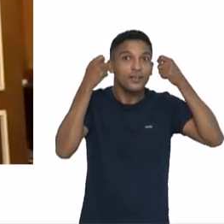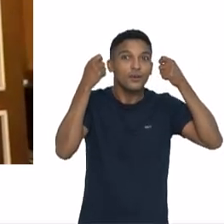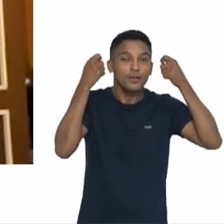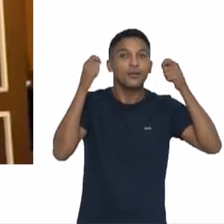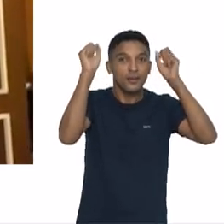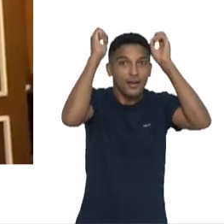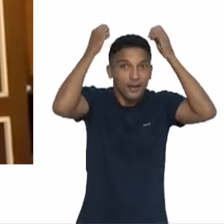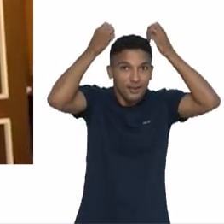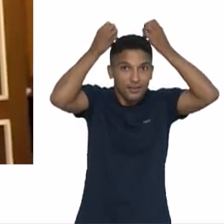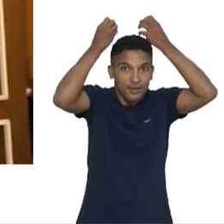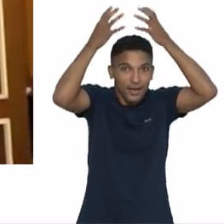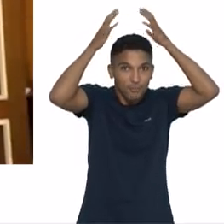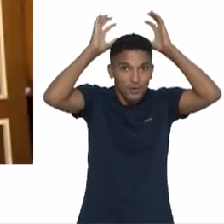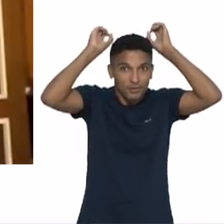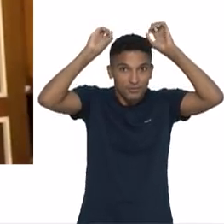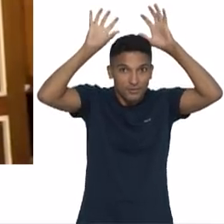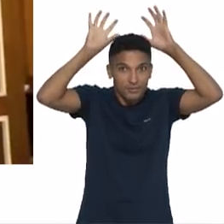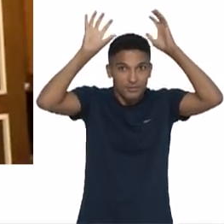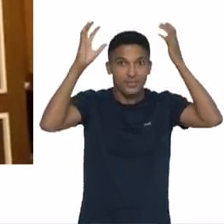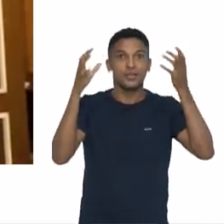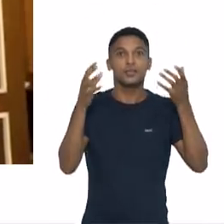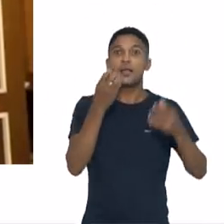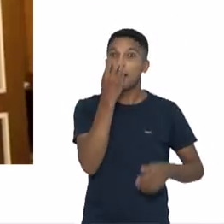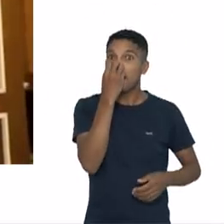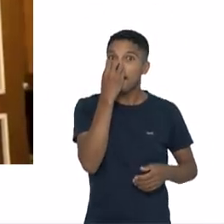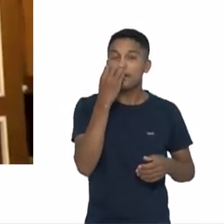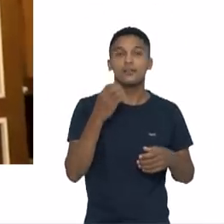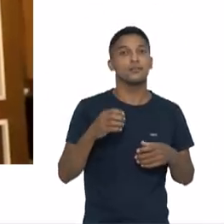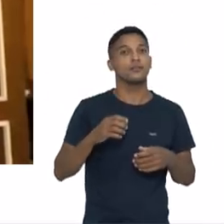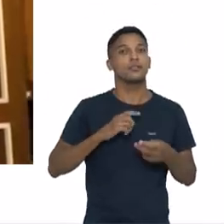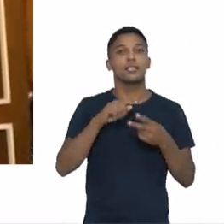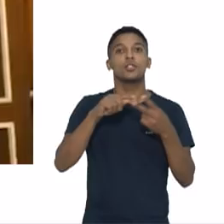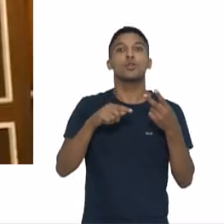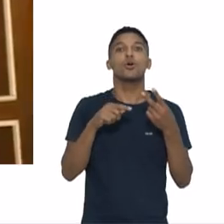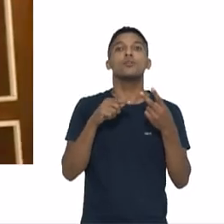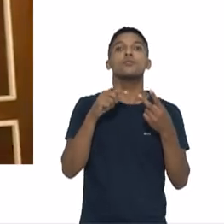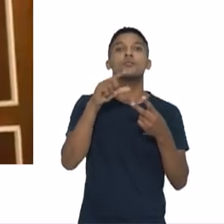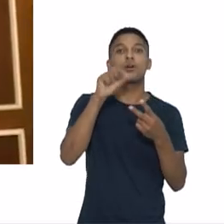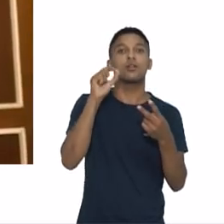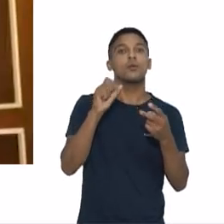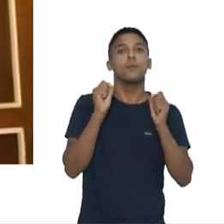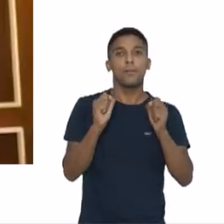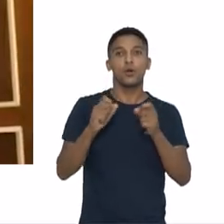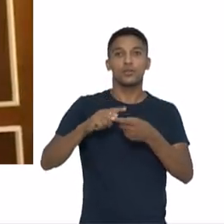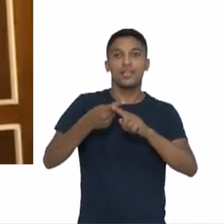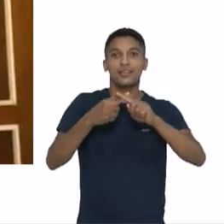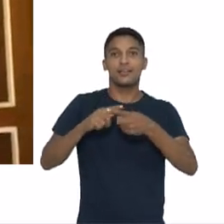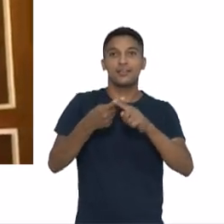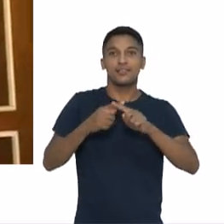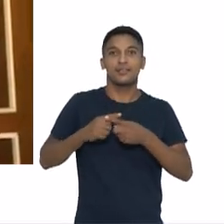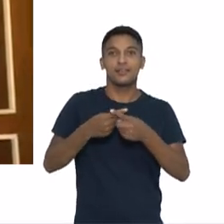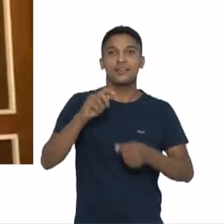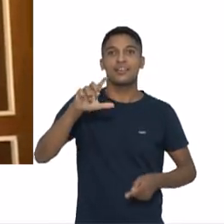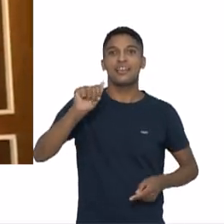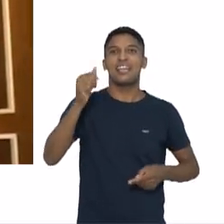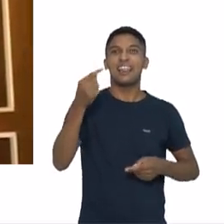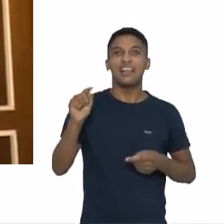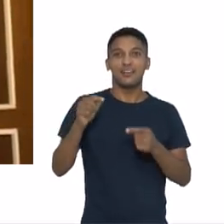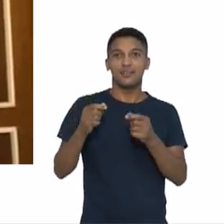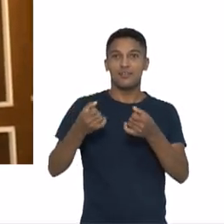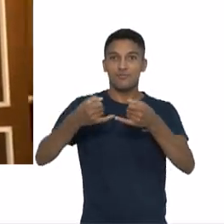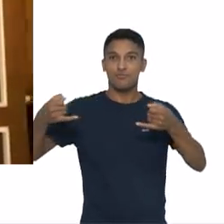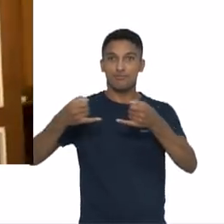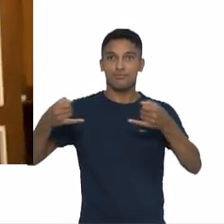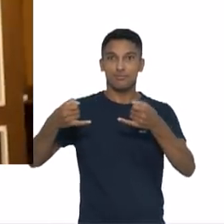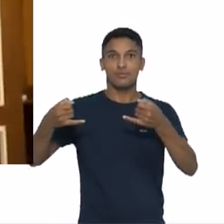do palhaço. Então, tem duas opções, tá? Pode ser com lã. Então, você vai fazer